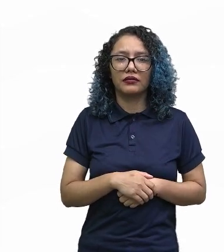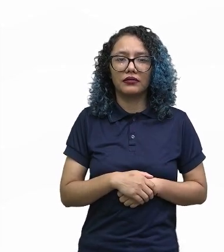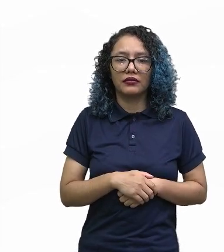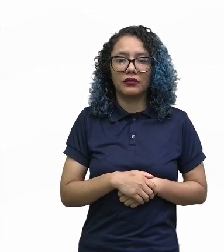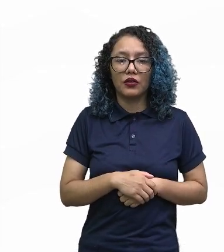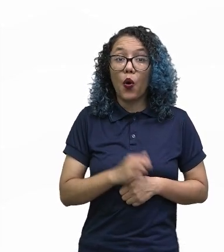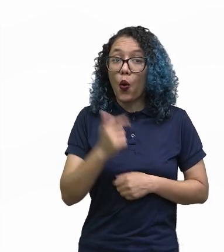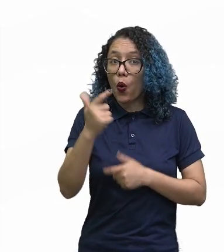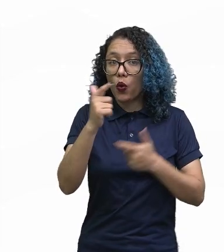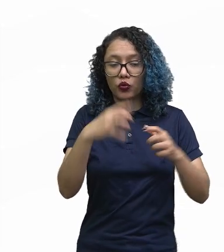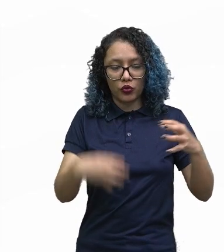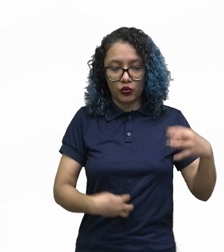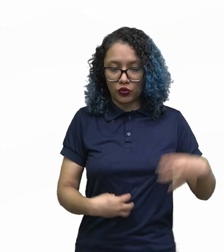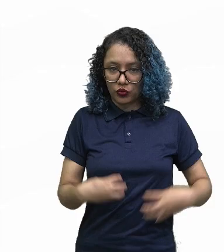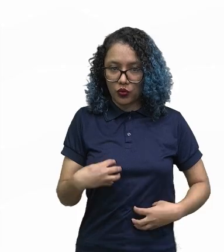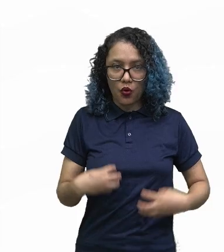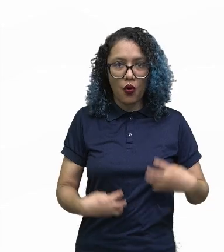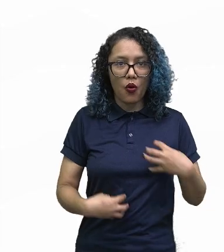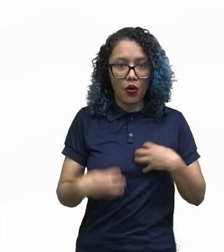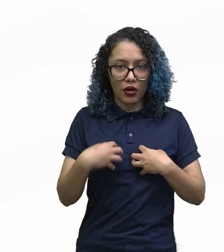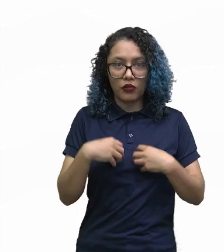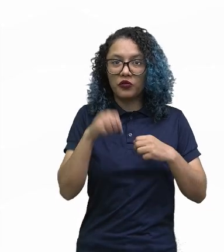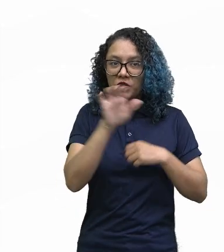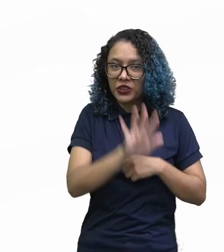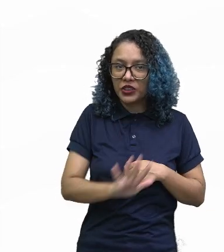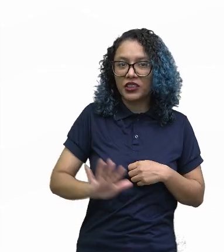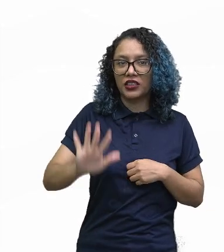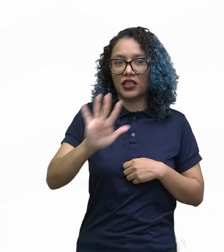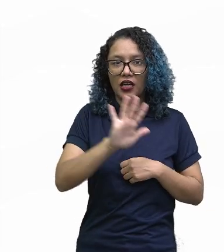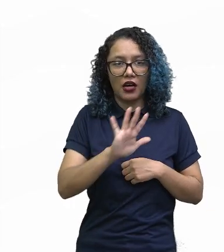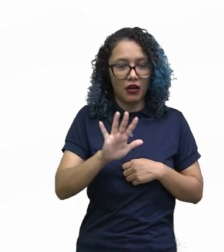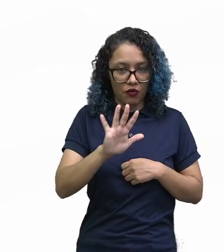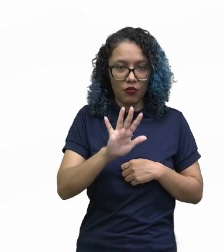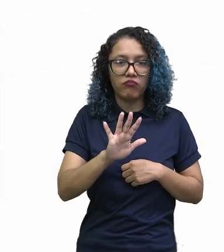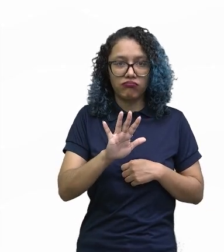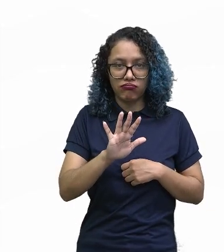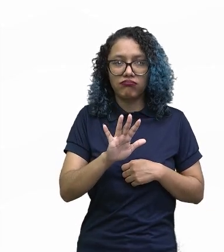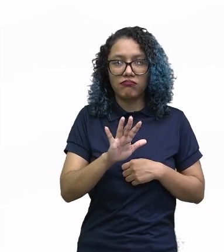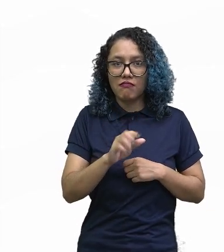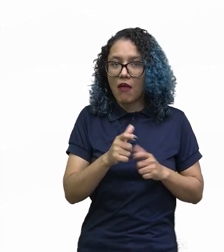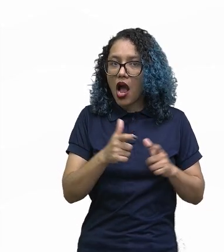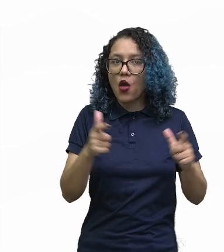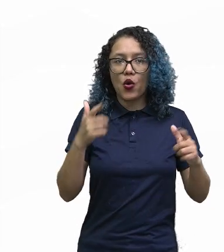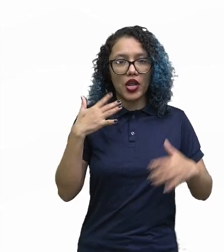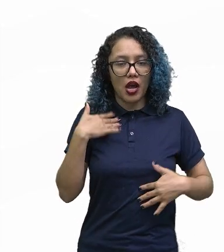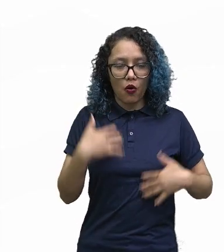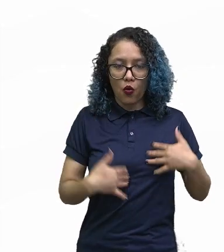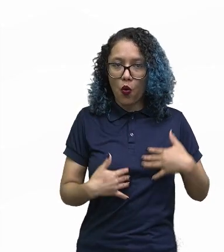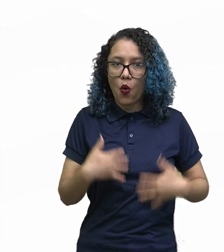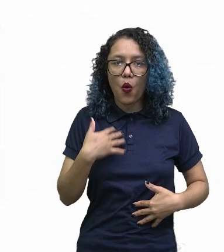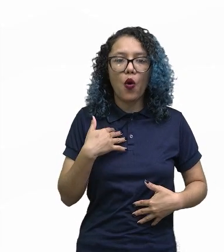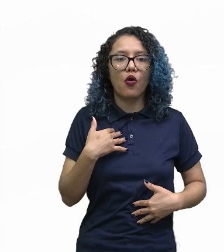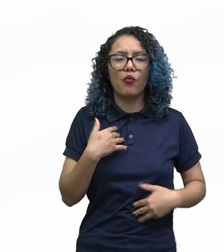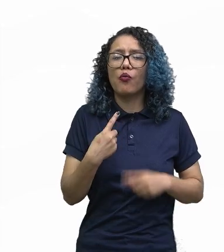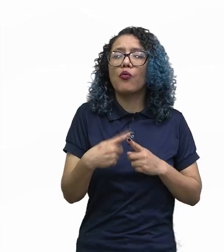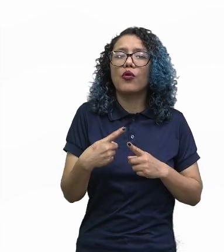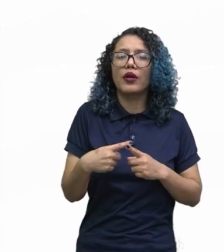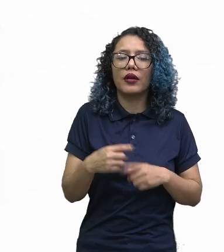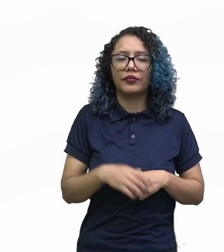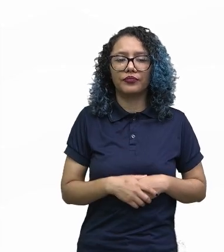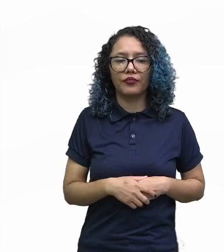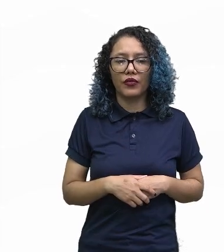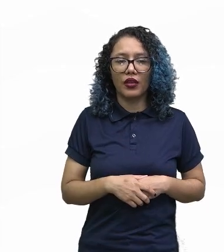envolve outros órgãos. Então é uma circulação ali que vai percorrer uma parte maior do nosso corpo, porque ela vai